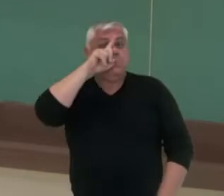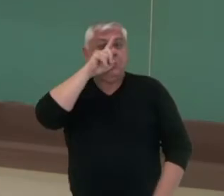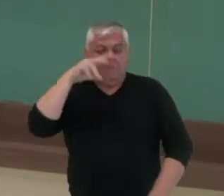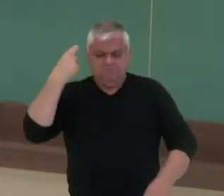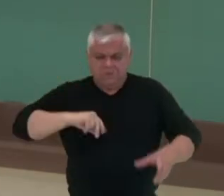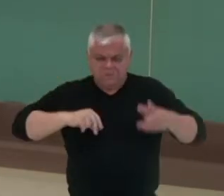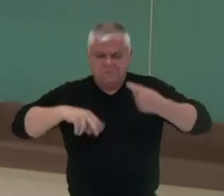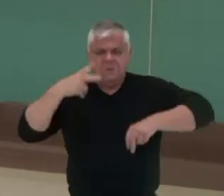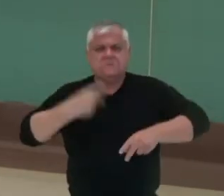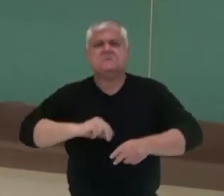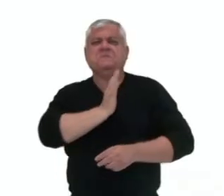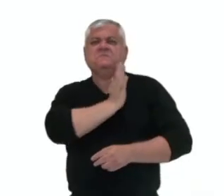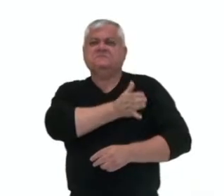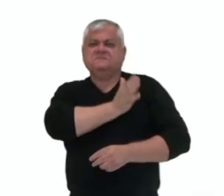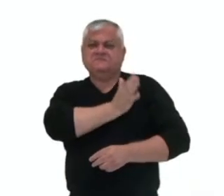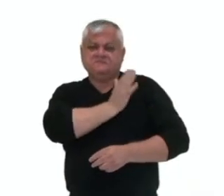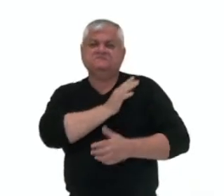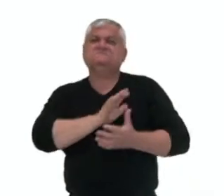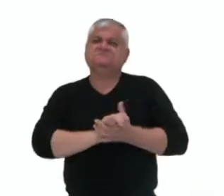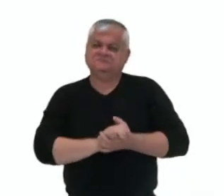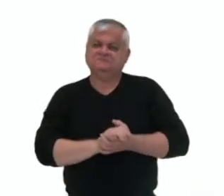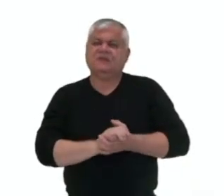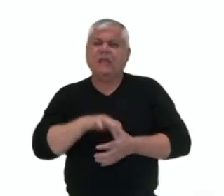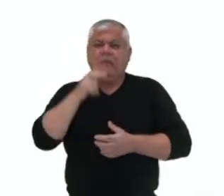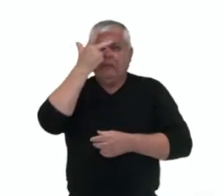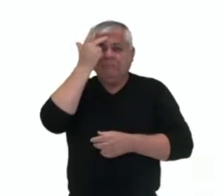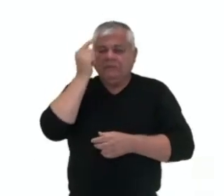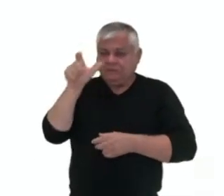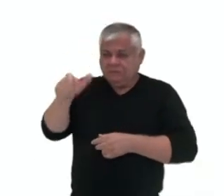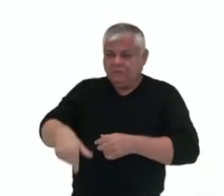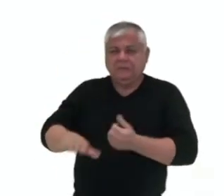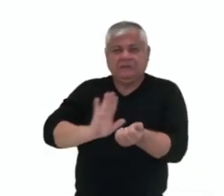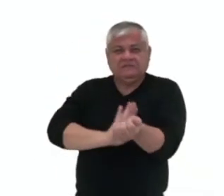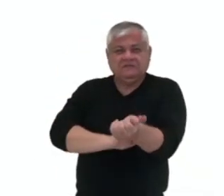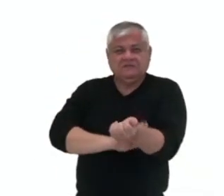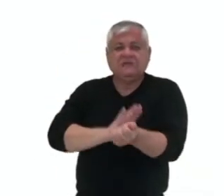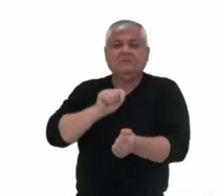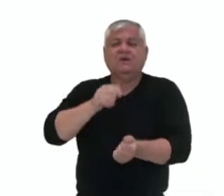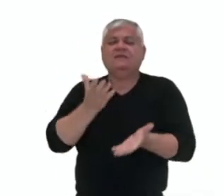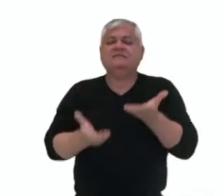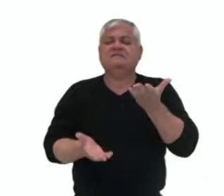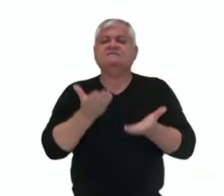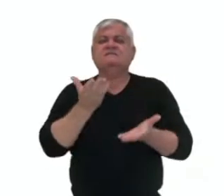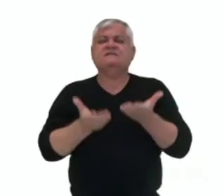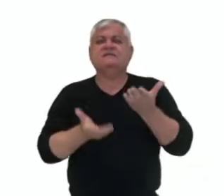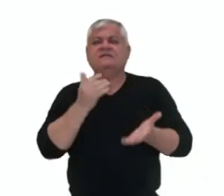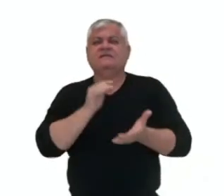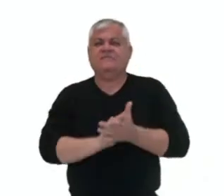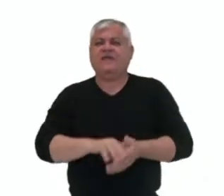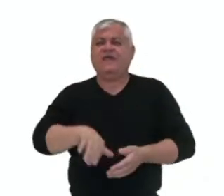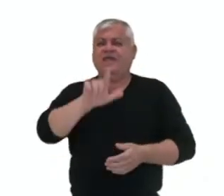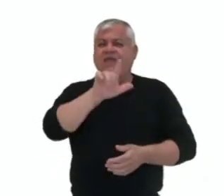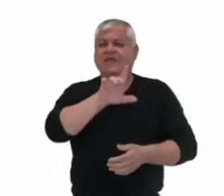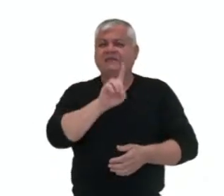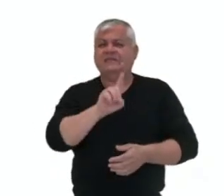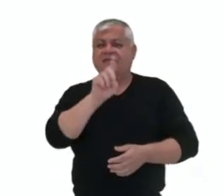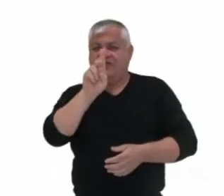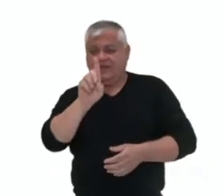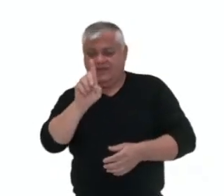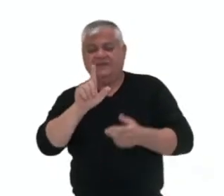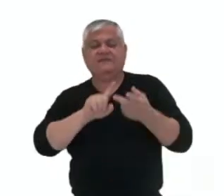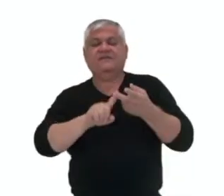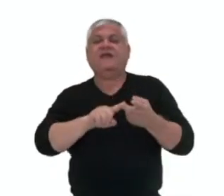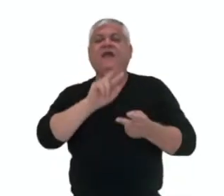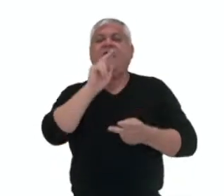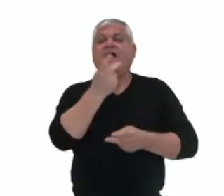nosso coração. Esses maus hábitos podem aumentar ou desequilibrar os níveis de LDL e HDL, que são